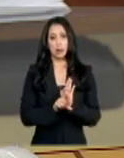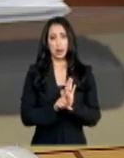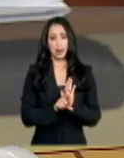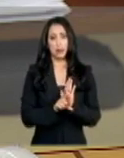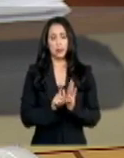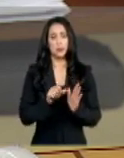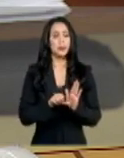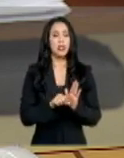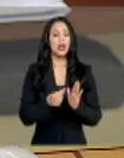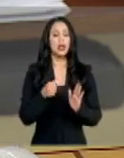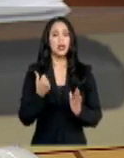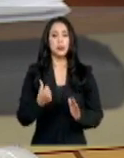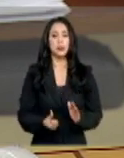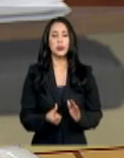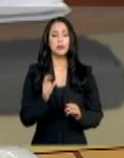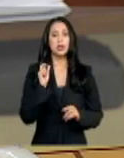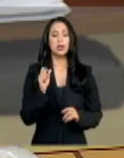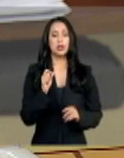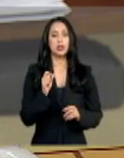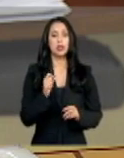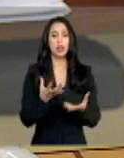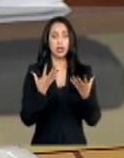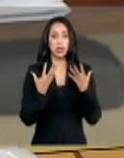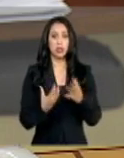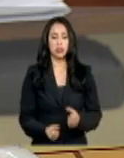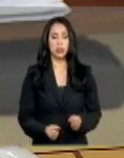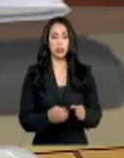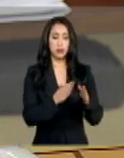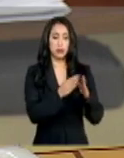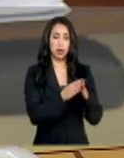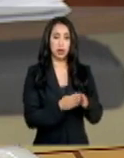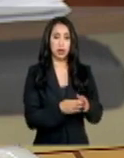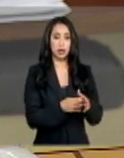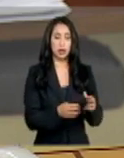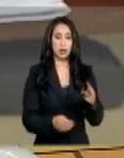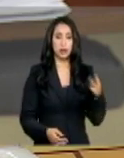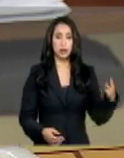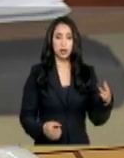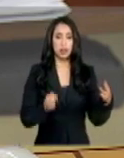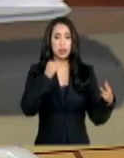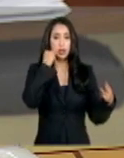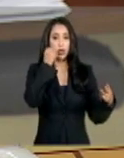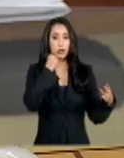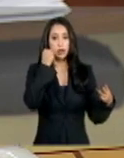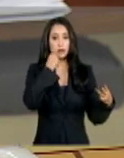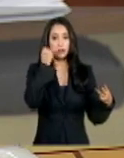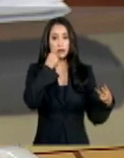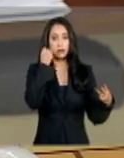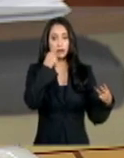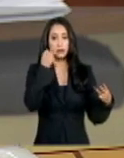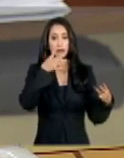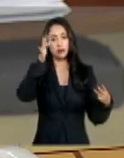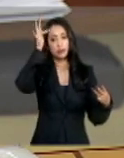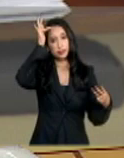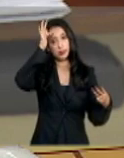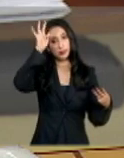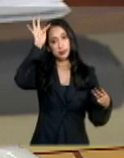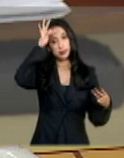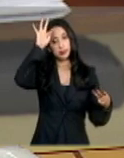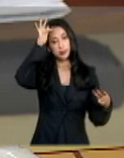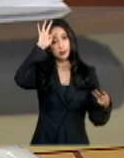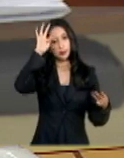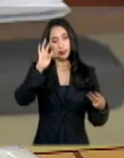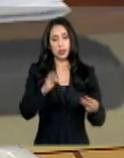atendendo requerimento terceiro do senador flávio bolsonaro